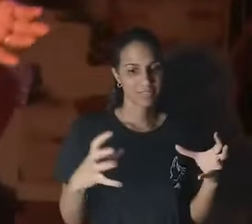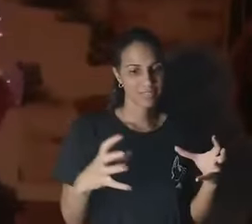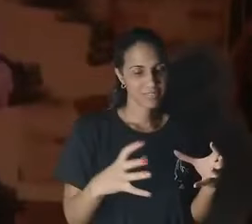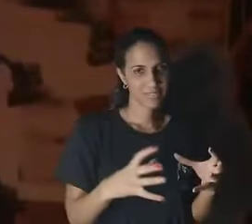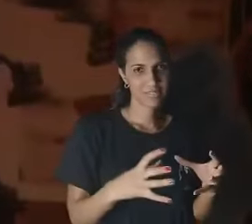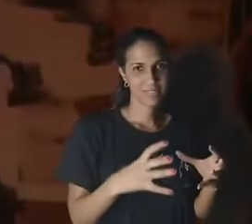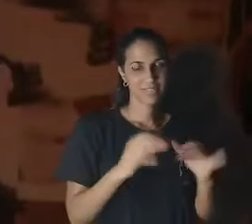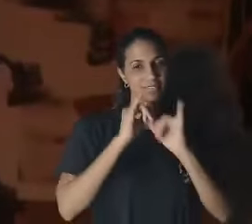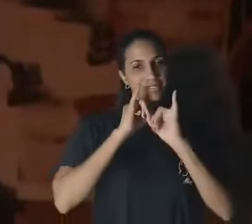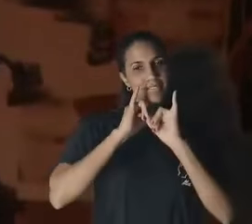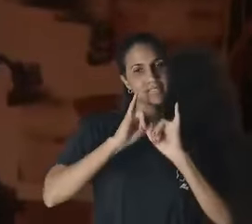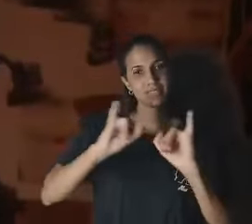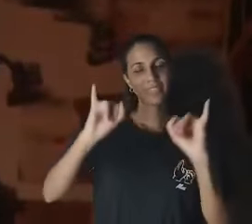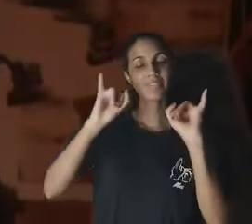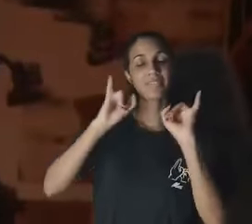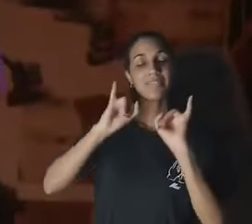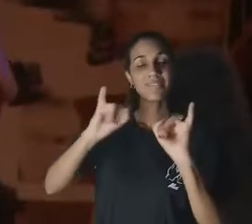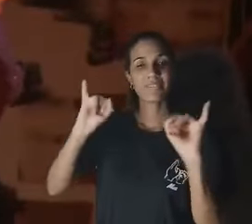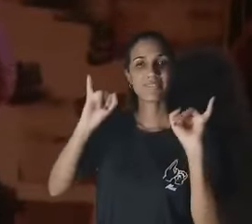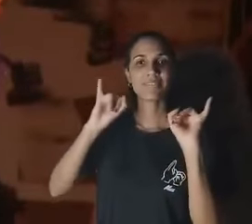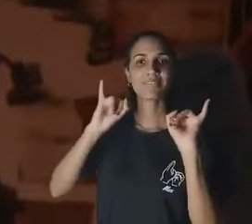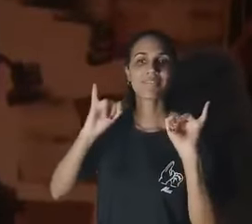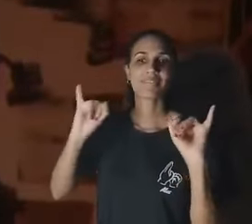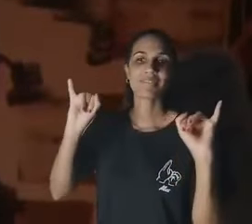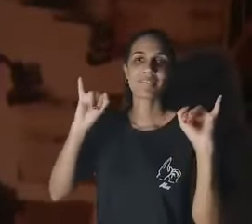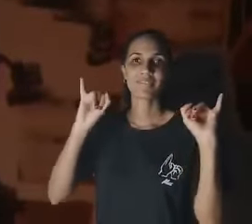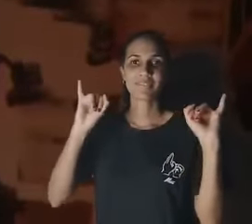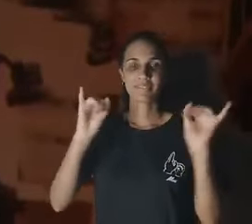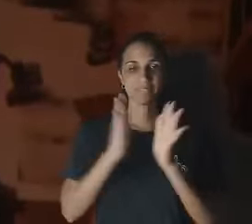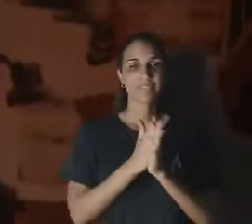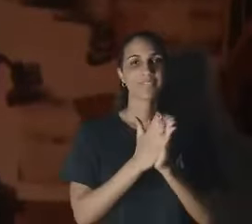para proclamar meu